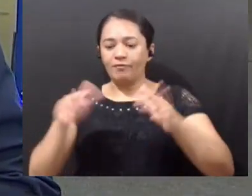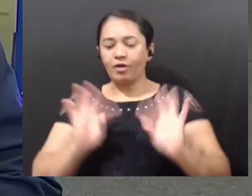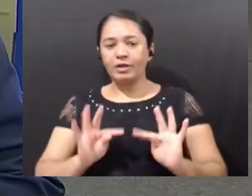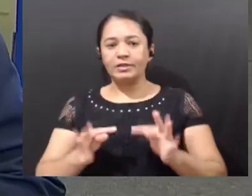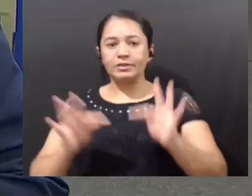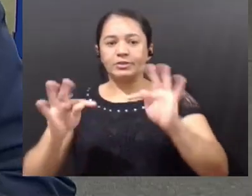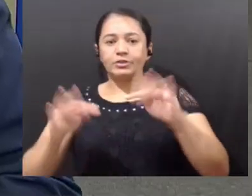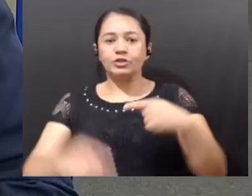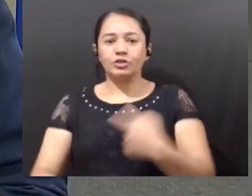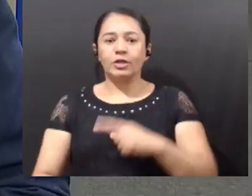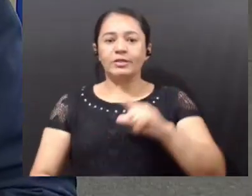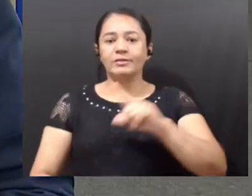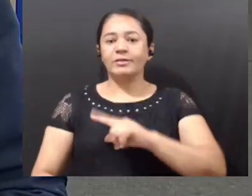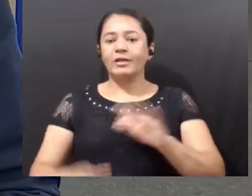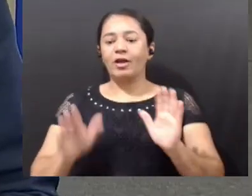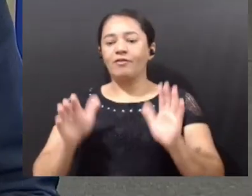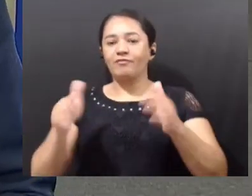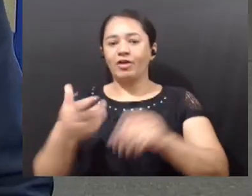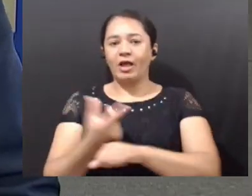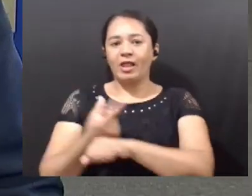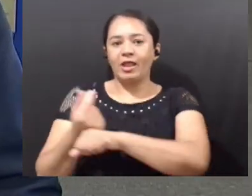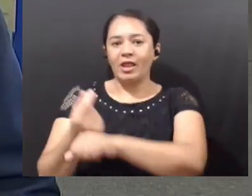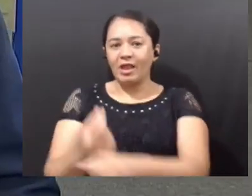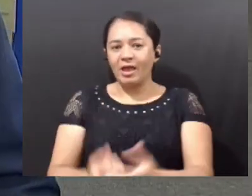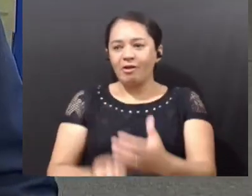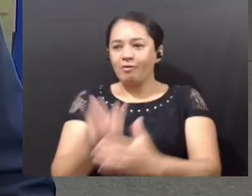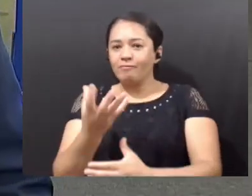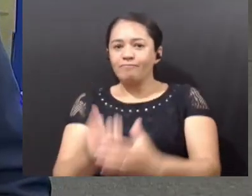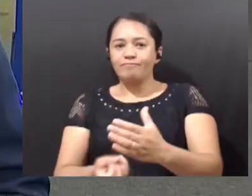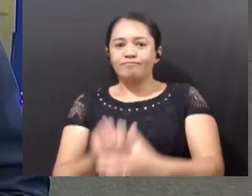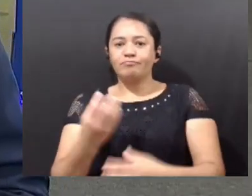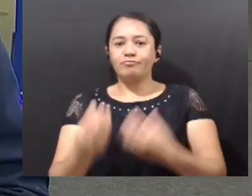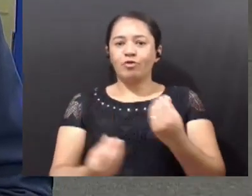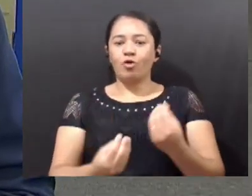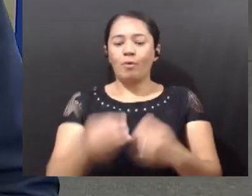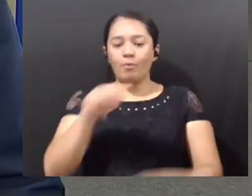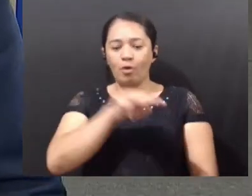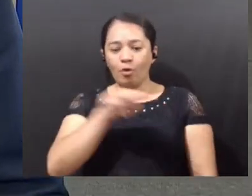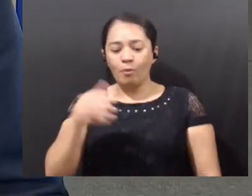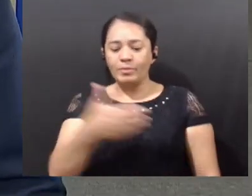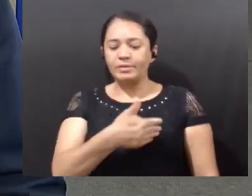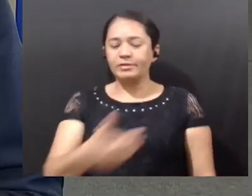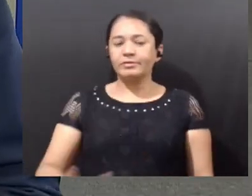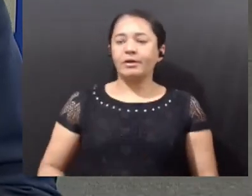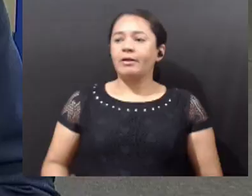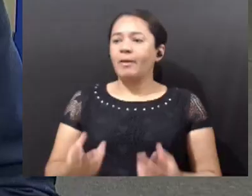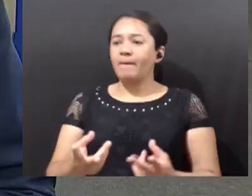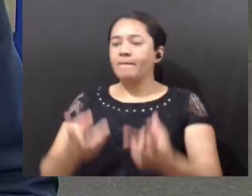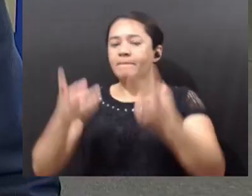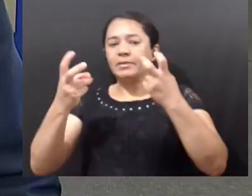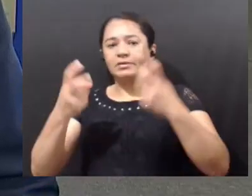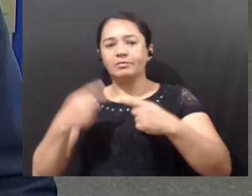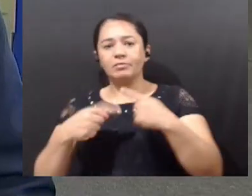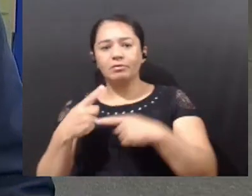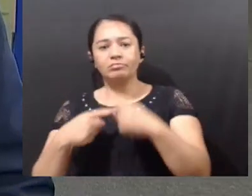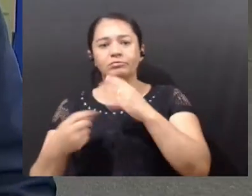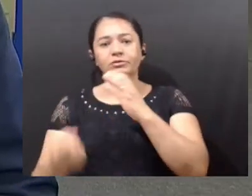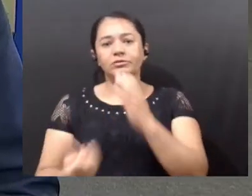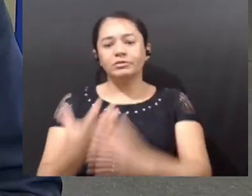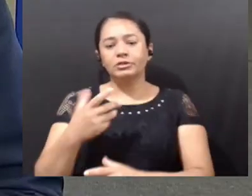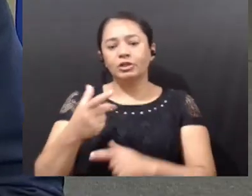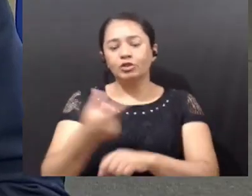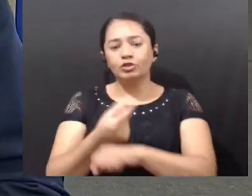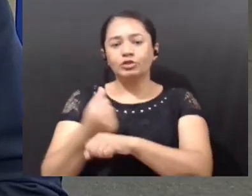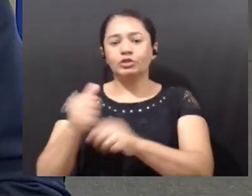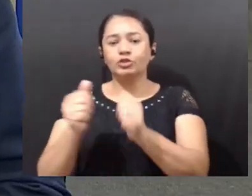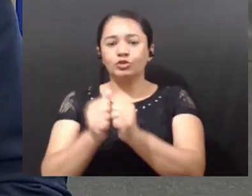vocação para a economia criativa. Como que o Ministério vê também essa geração de renda por meio da economia